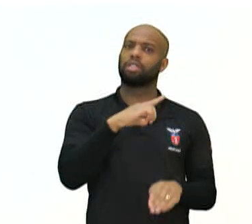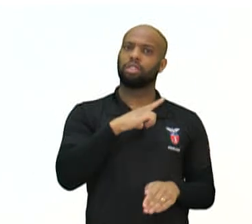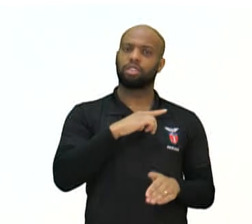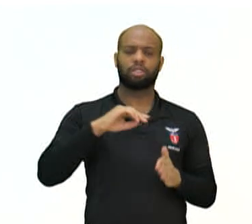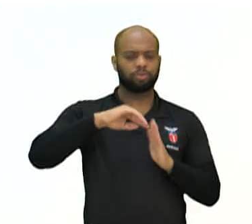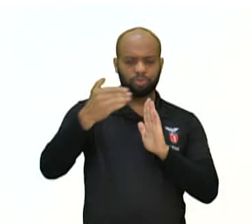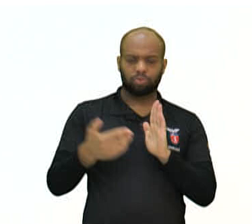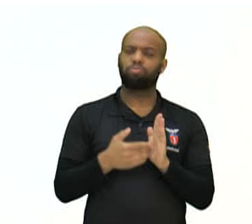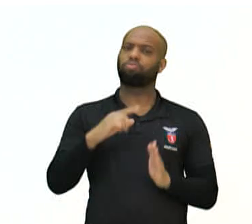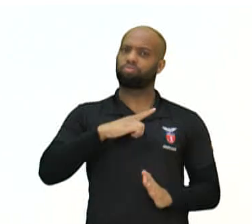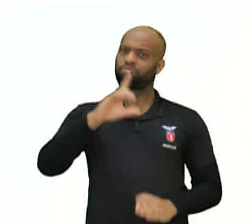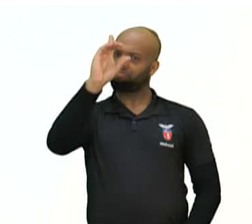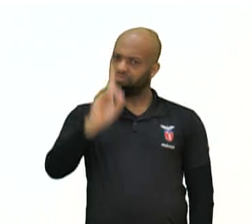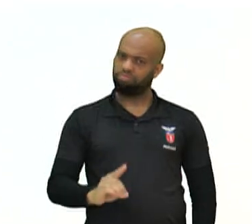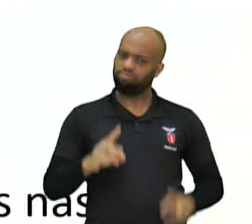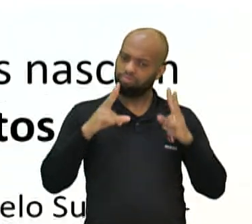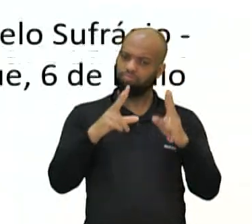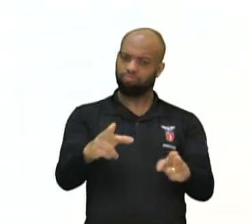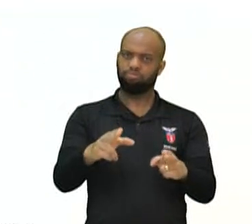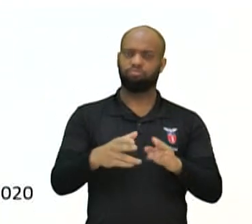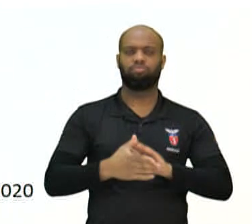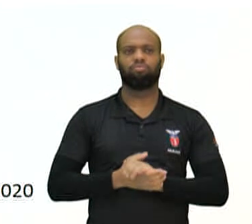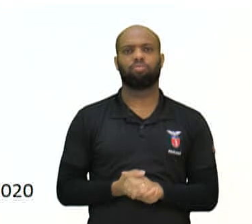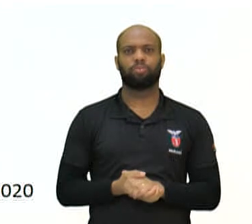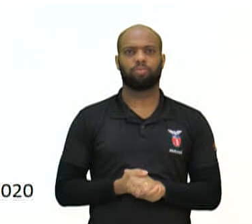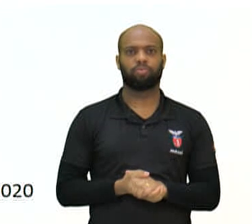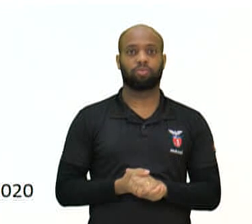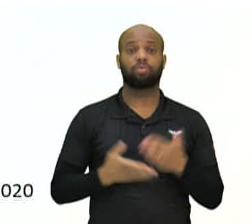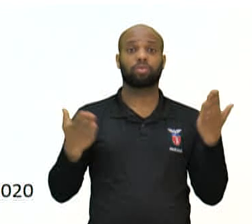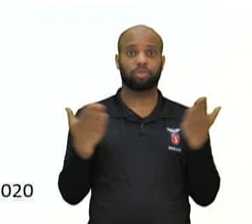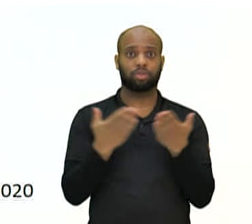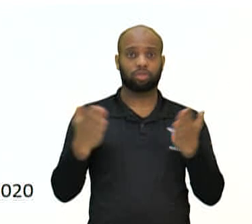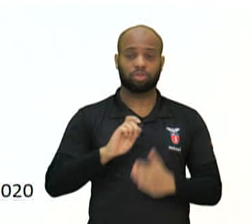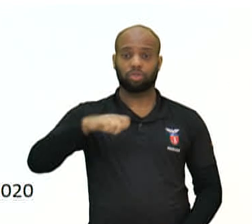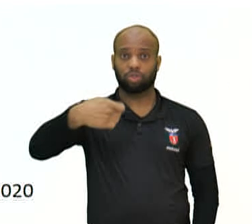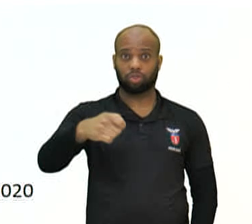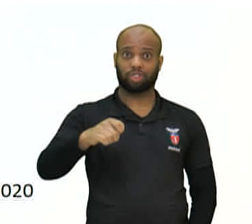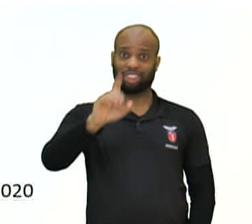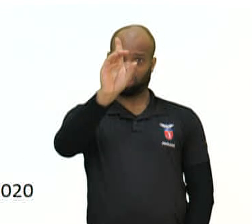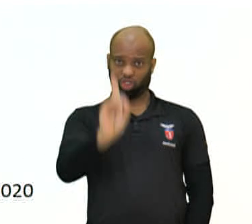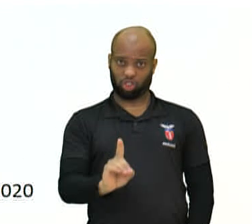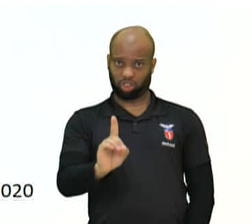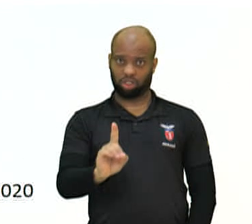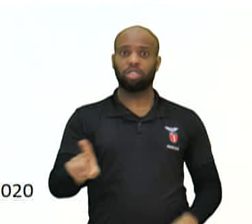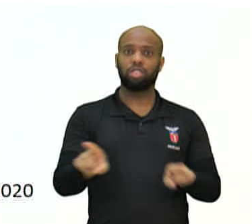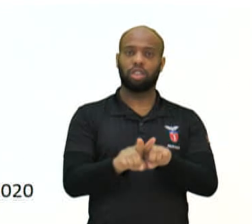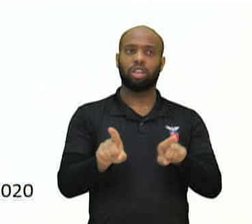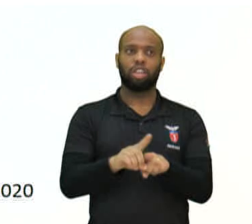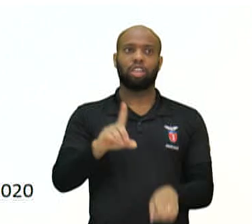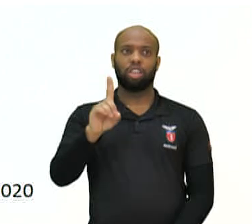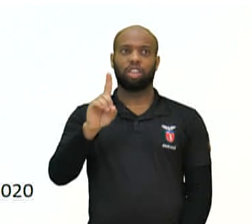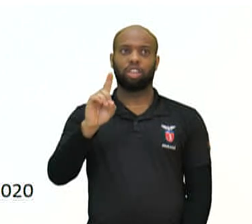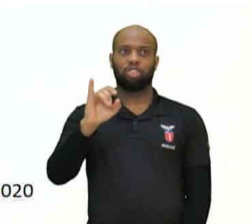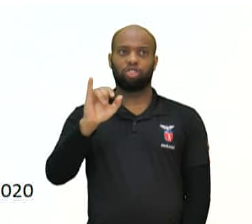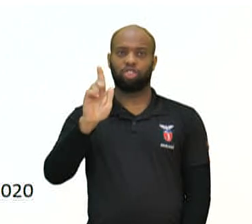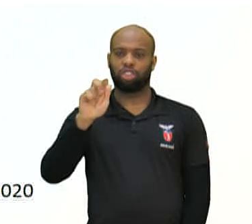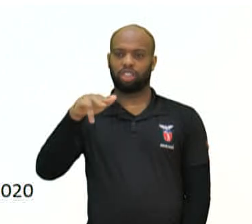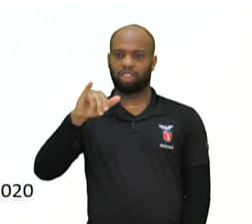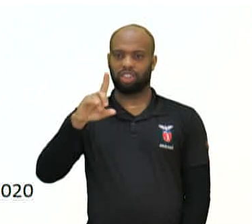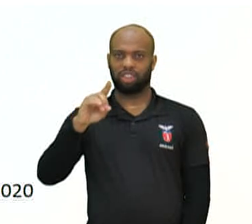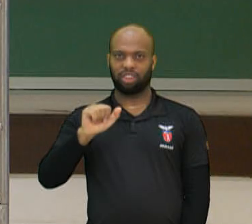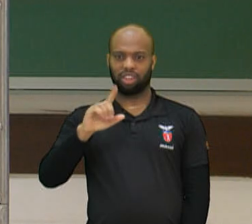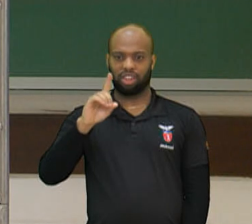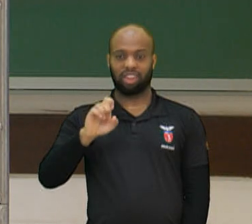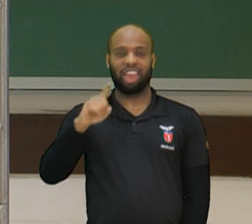mesmos direitos e dignidade. Com relação a direitos e dignidade, o professor colocou esta